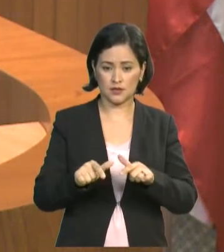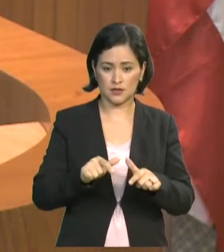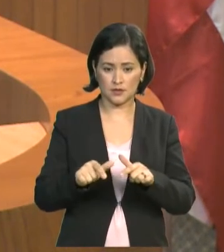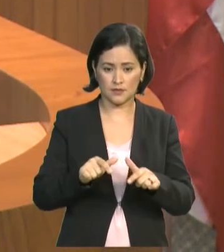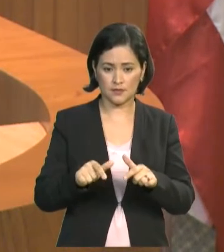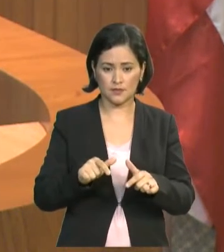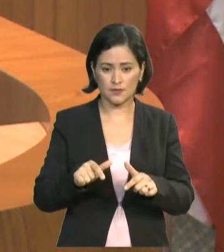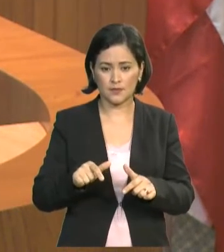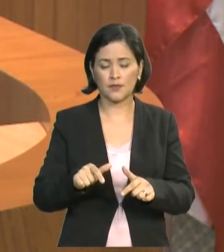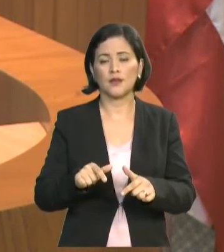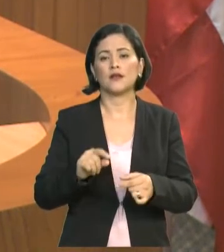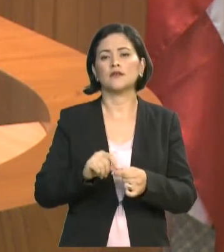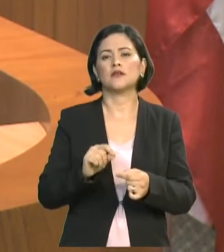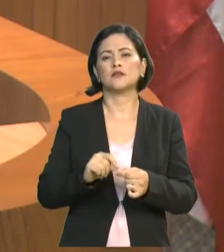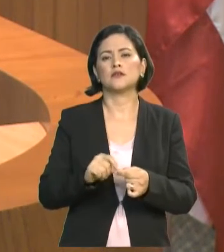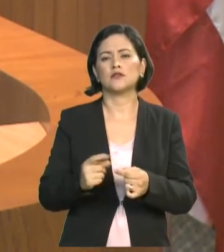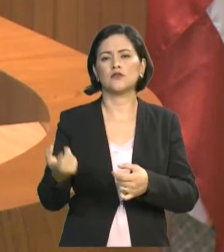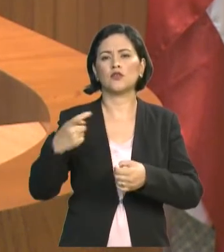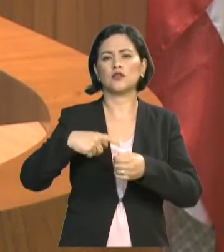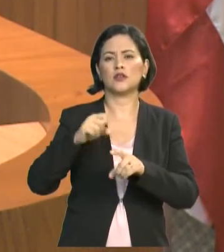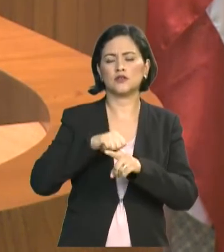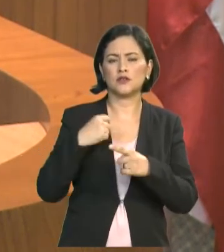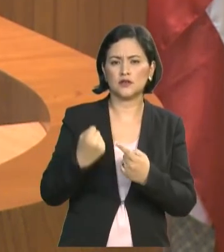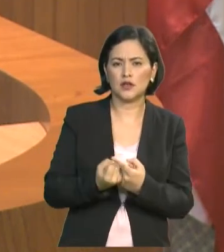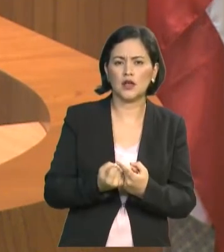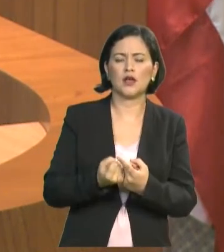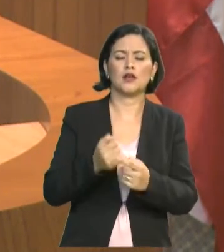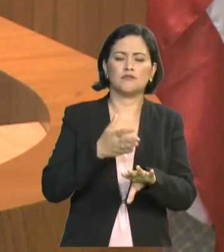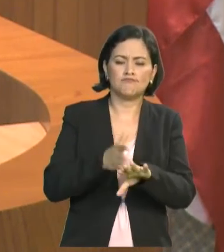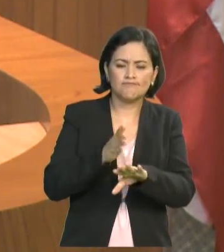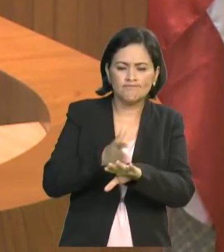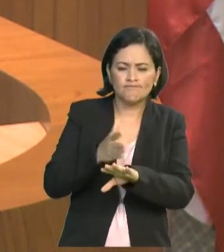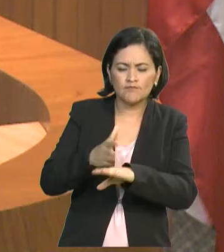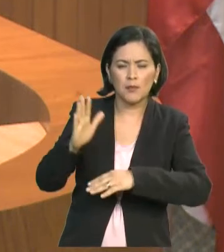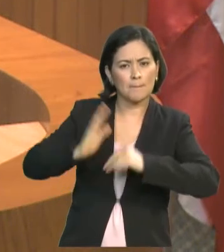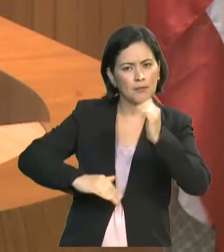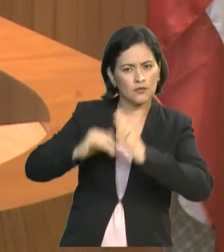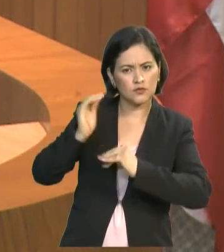a ressocialização, a capacitação profissional e a inclusão social,